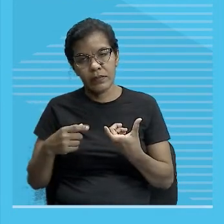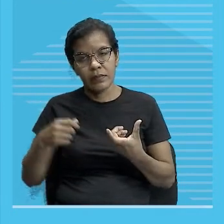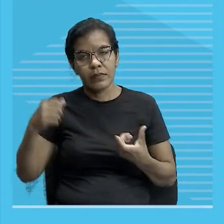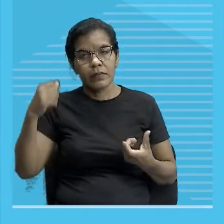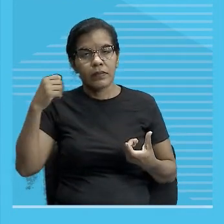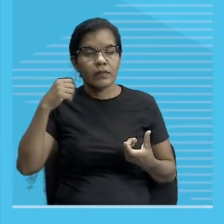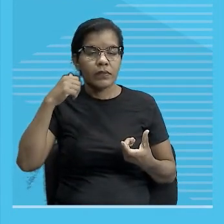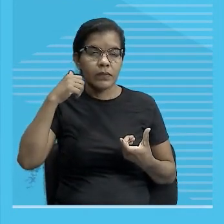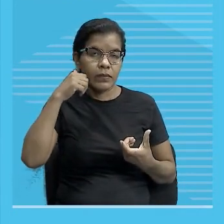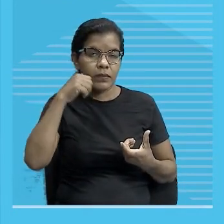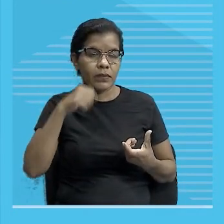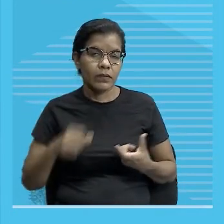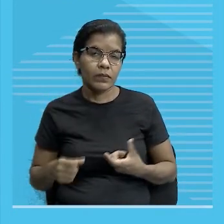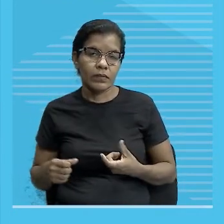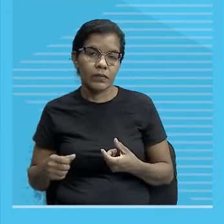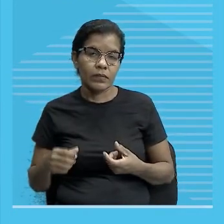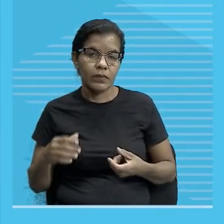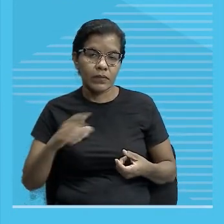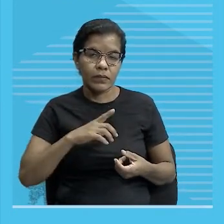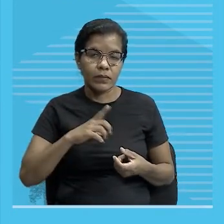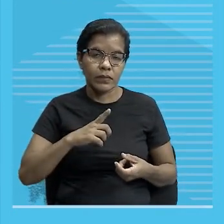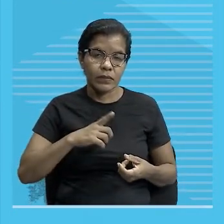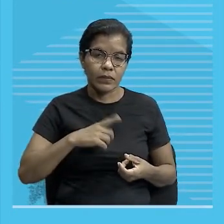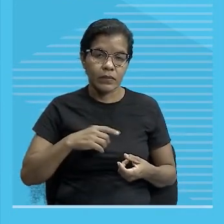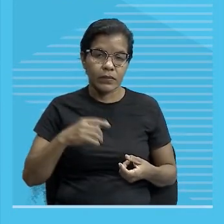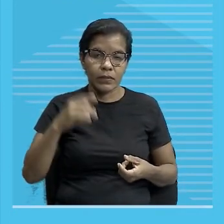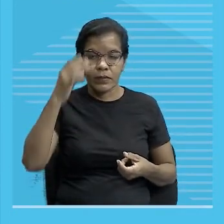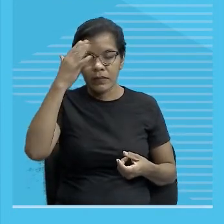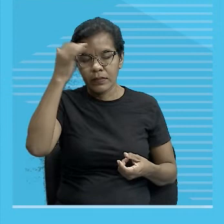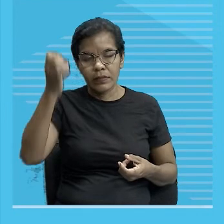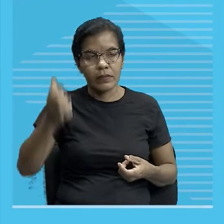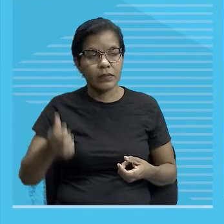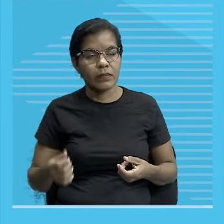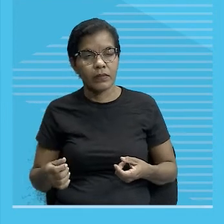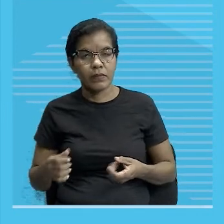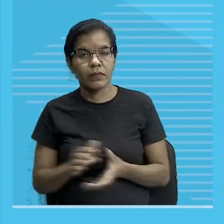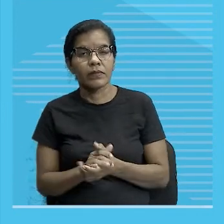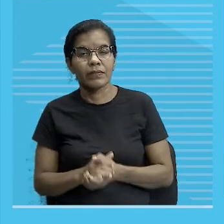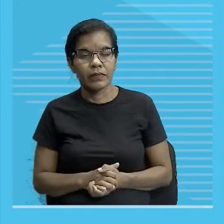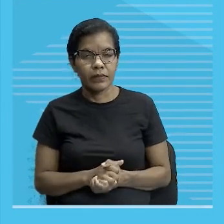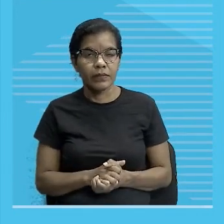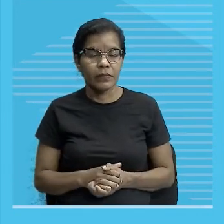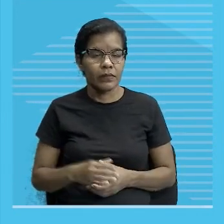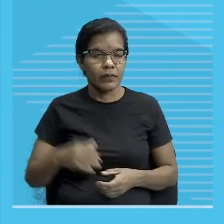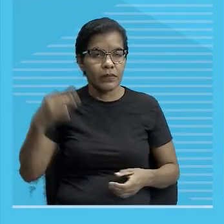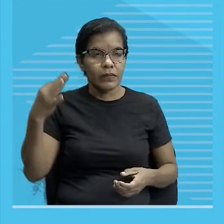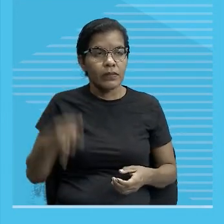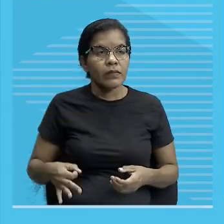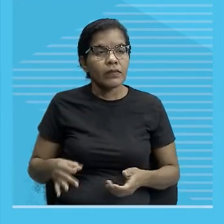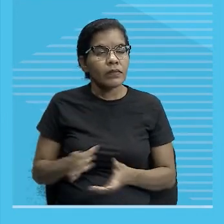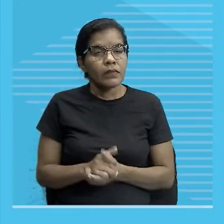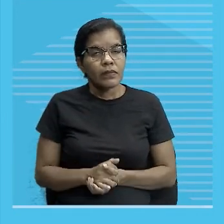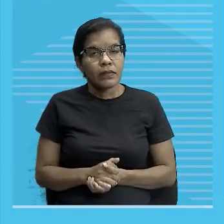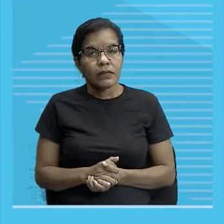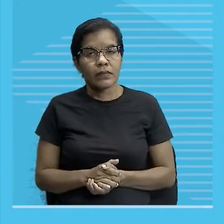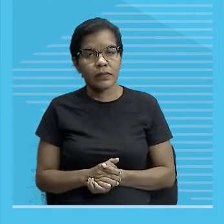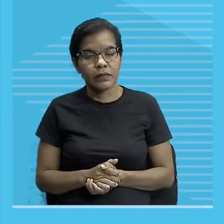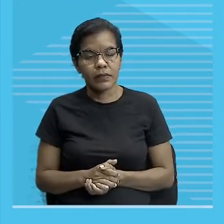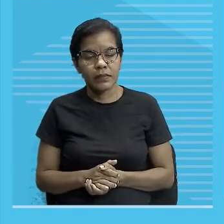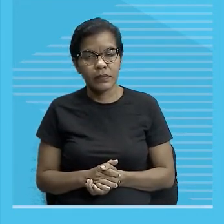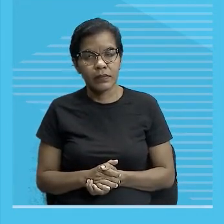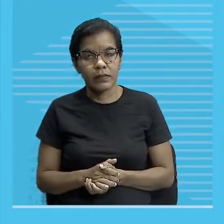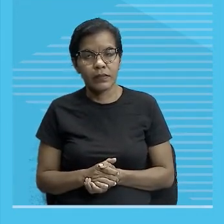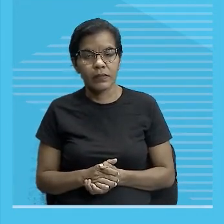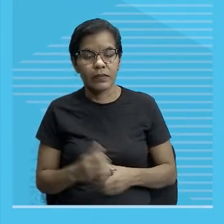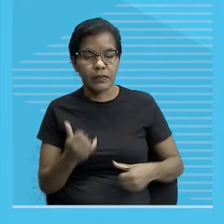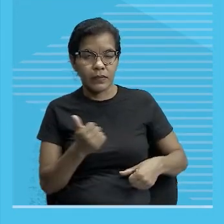Se você quiser ter a ideia de que essa contração, ela está adequada, coloque uma base